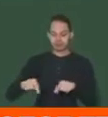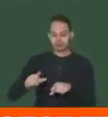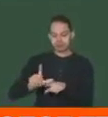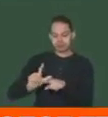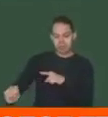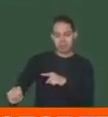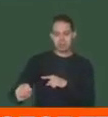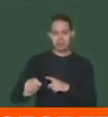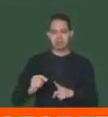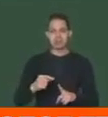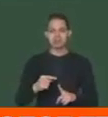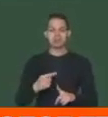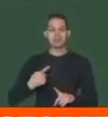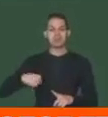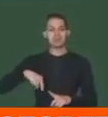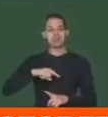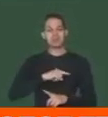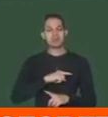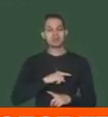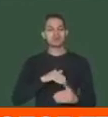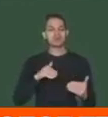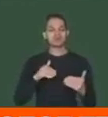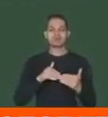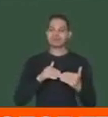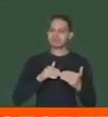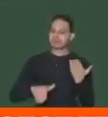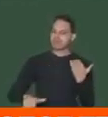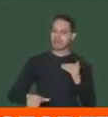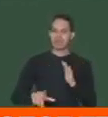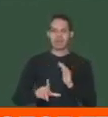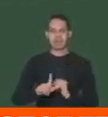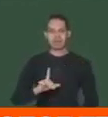faz ser condescendentes com essa lei de diretriz